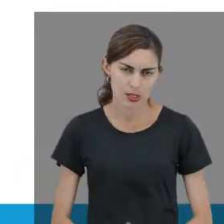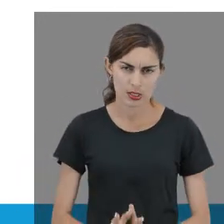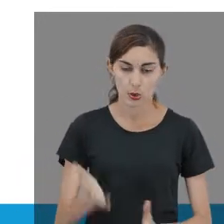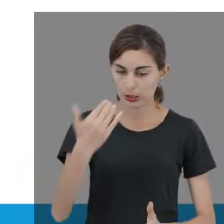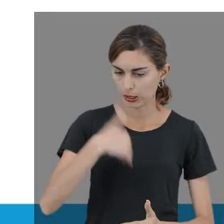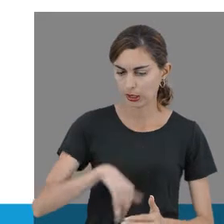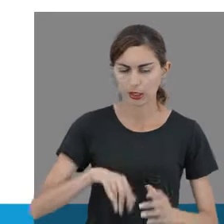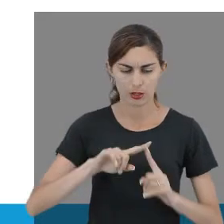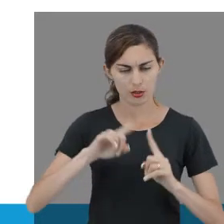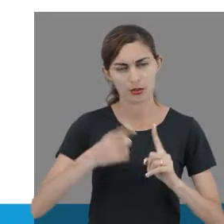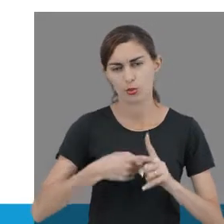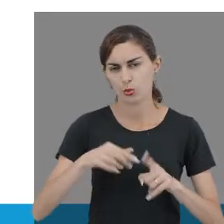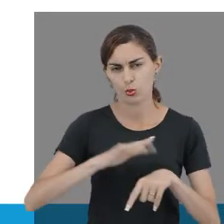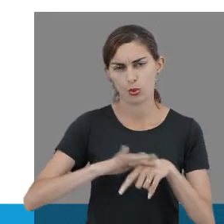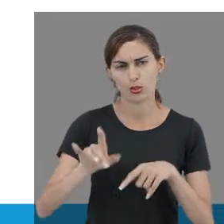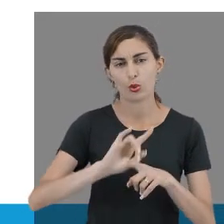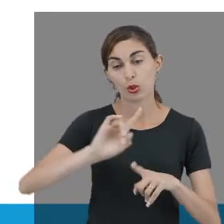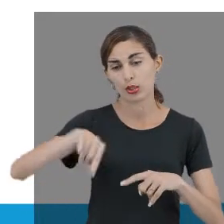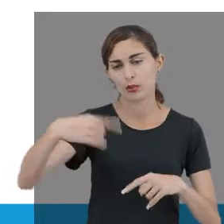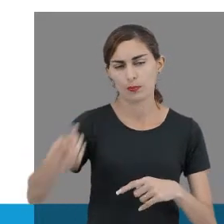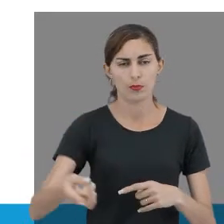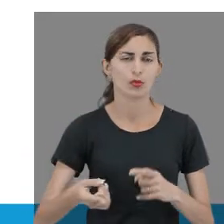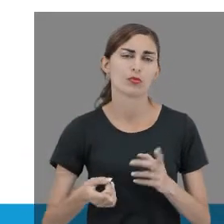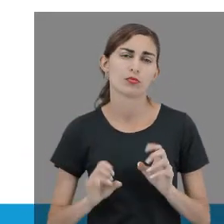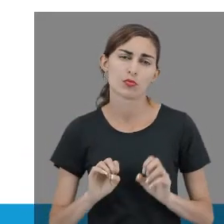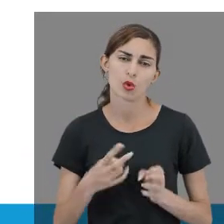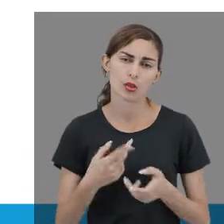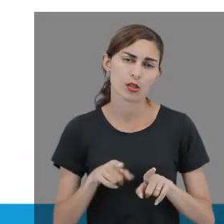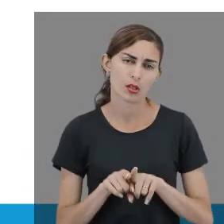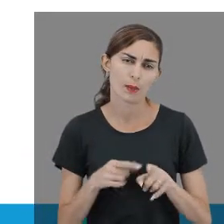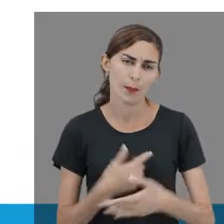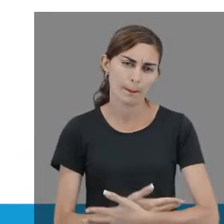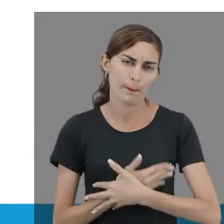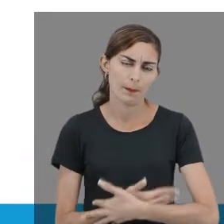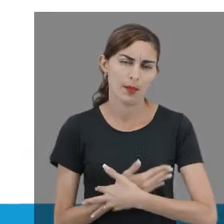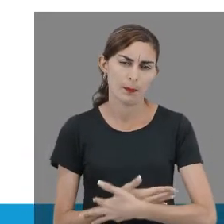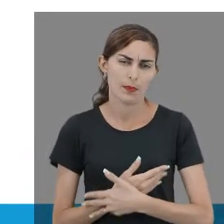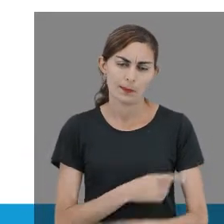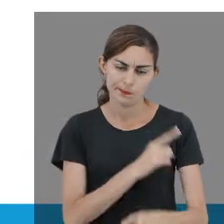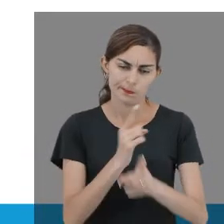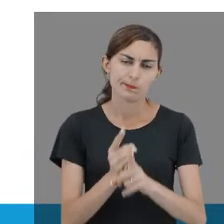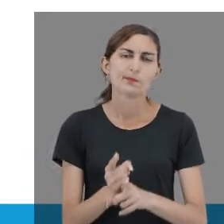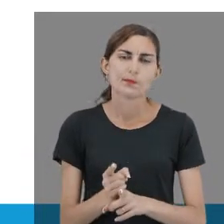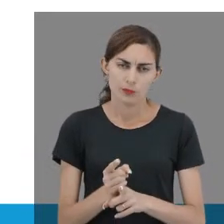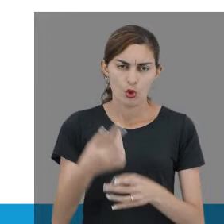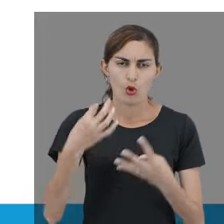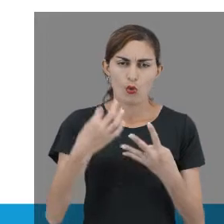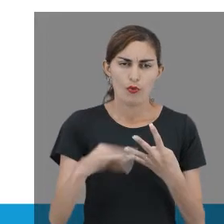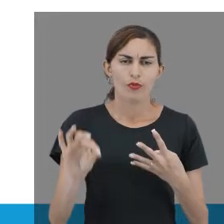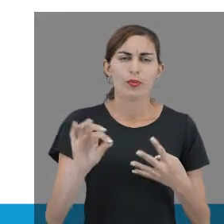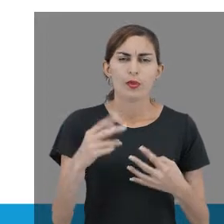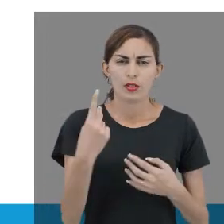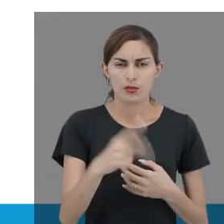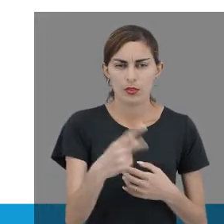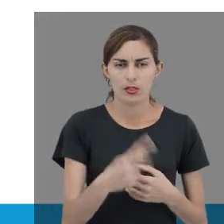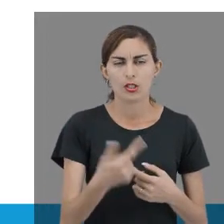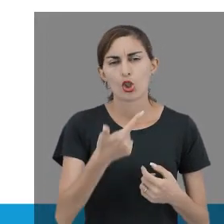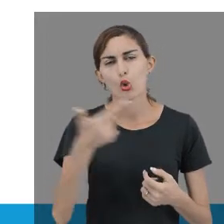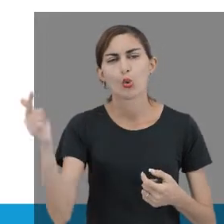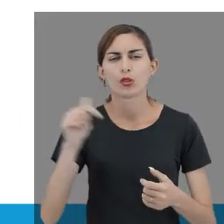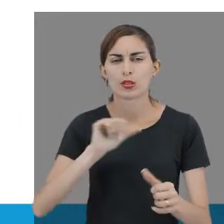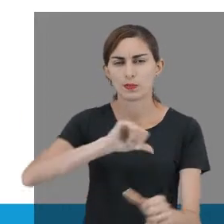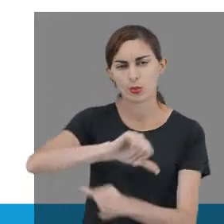do parto, né, fora da gestação. E um bebê que tem esse diagnóstico